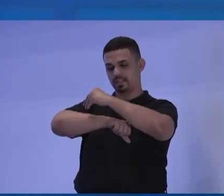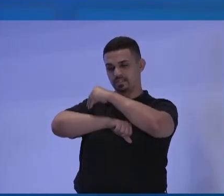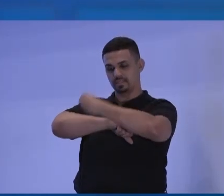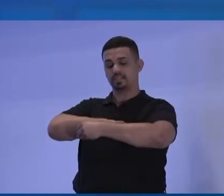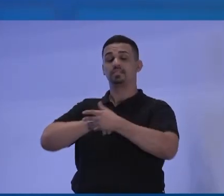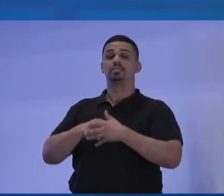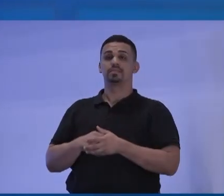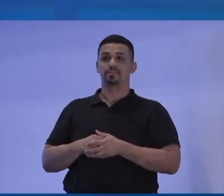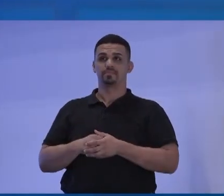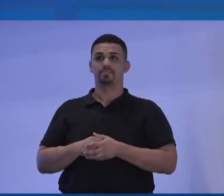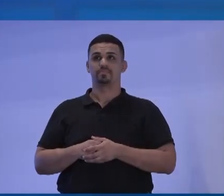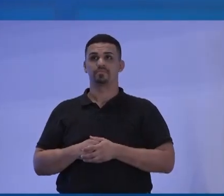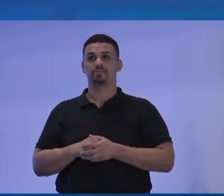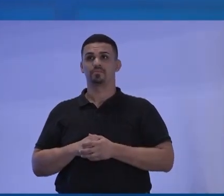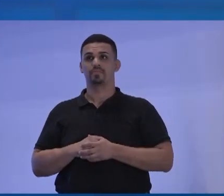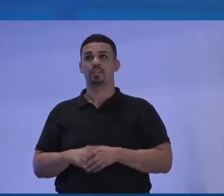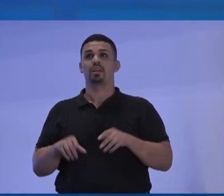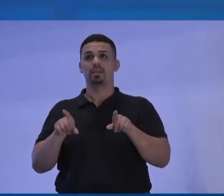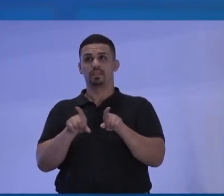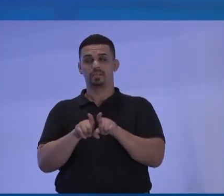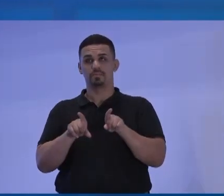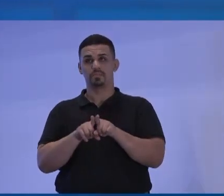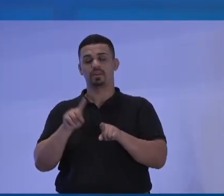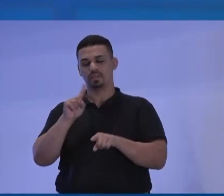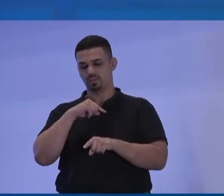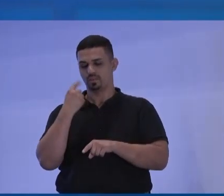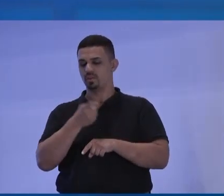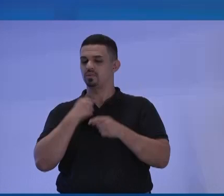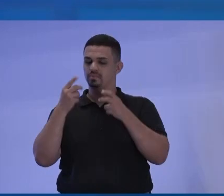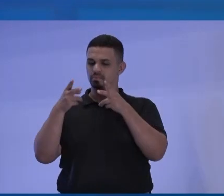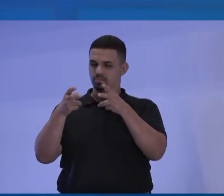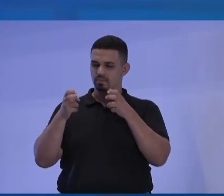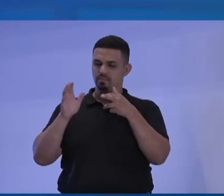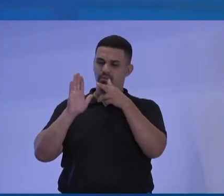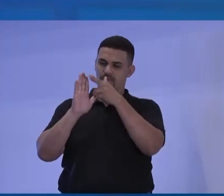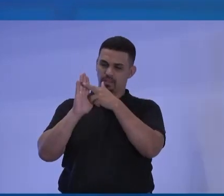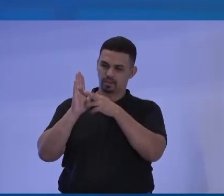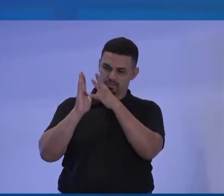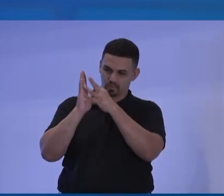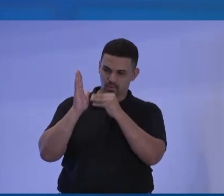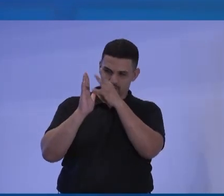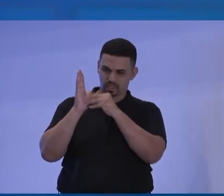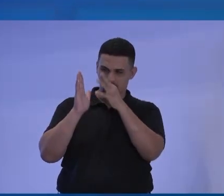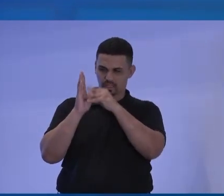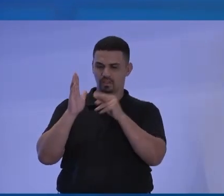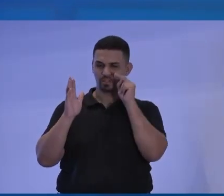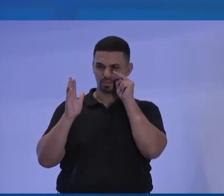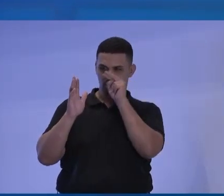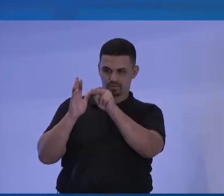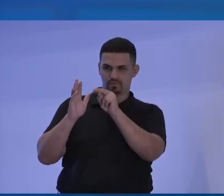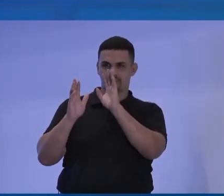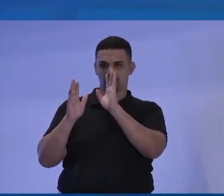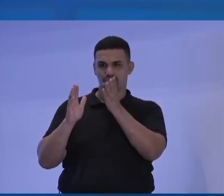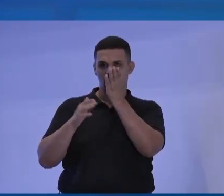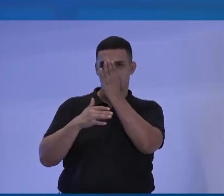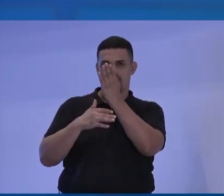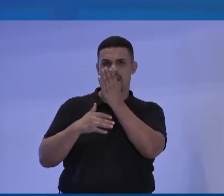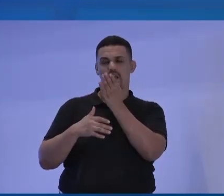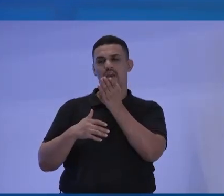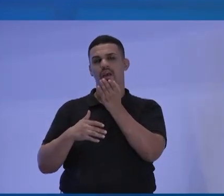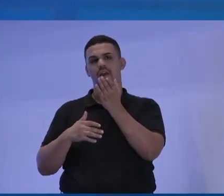Então, nós notamos também que aquele padrão epidemiológico que nós estamos mais acostumados a ver,